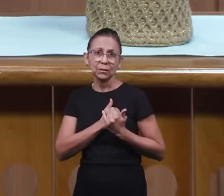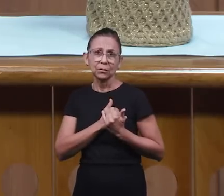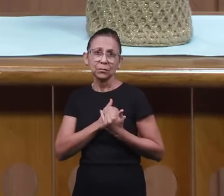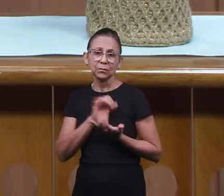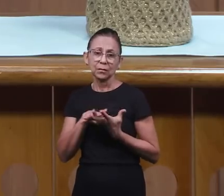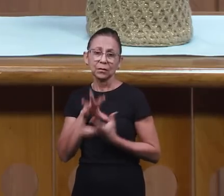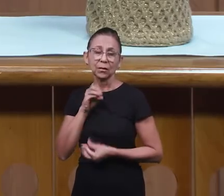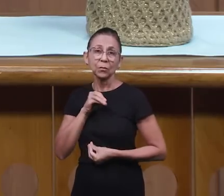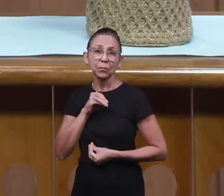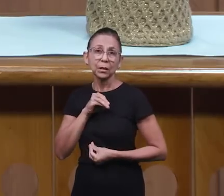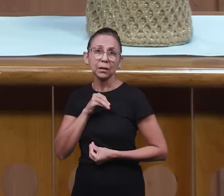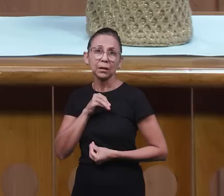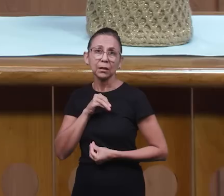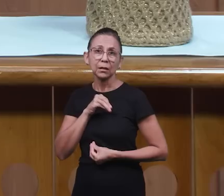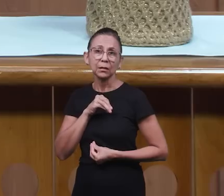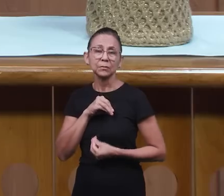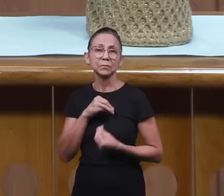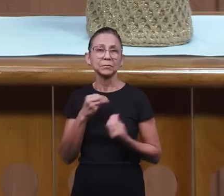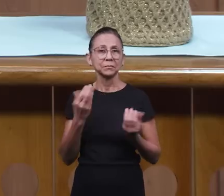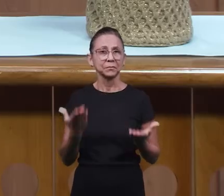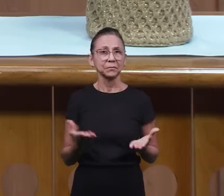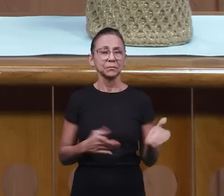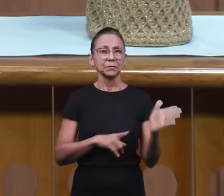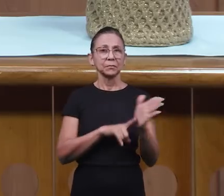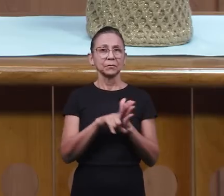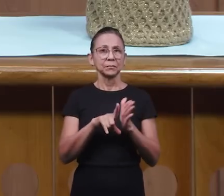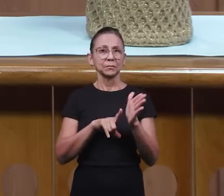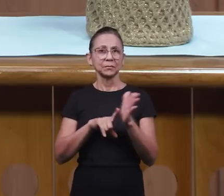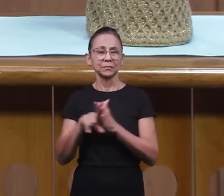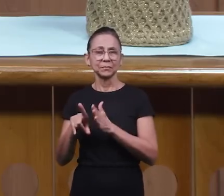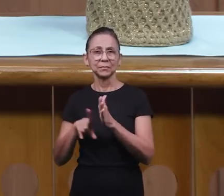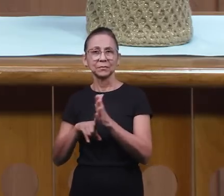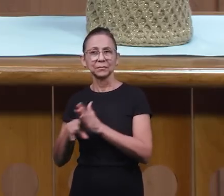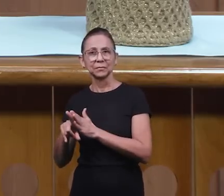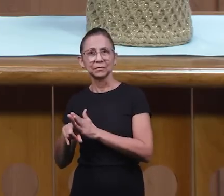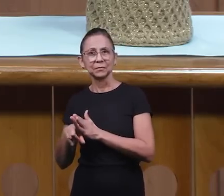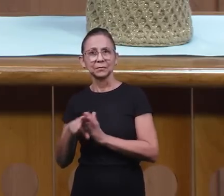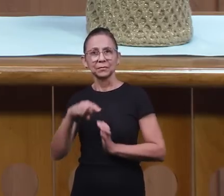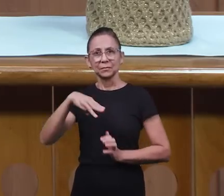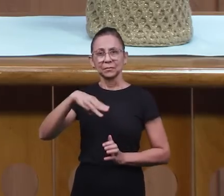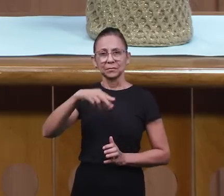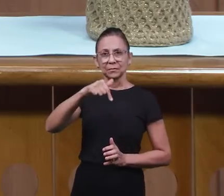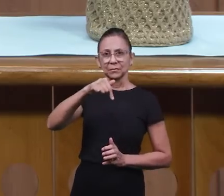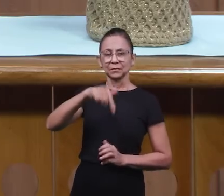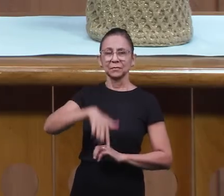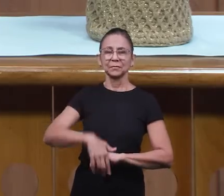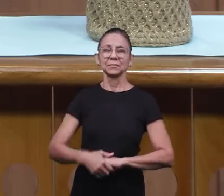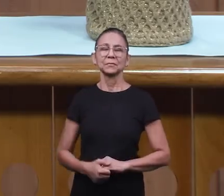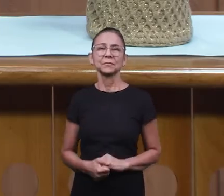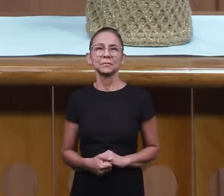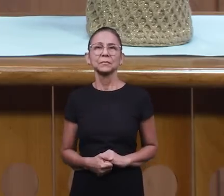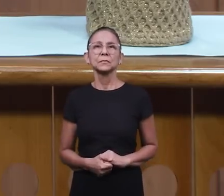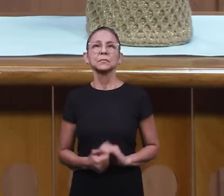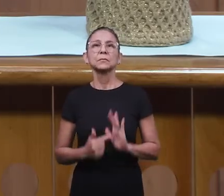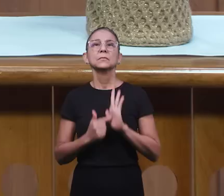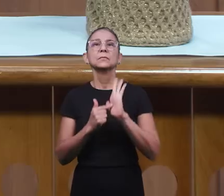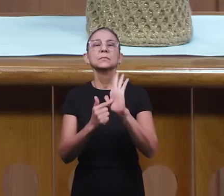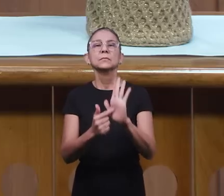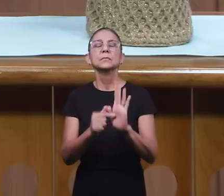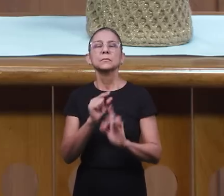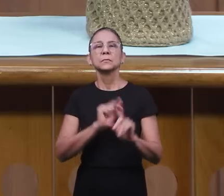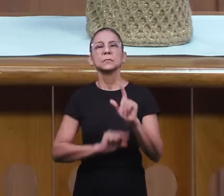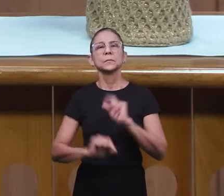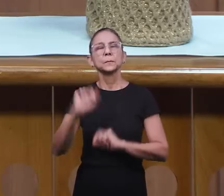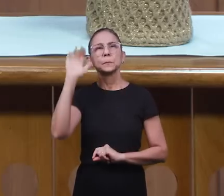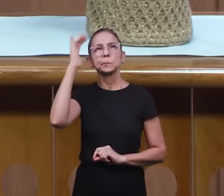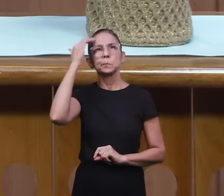alma? Aí agora, essas perguntas do profeta, do profeta Miqueias, elas demonstram o